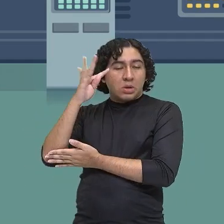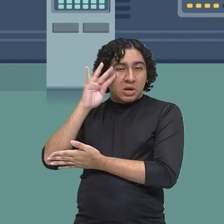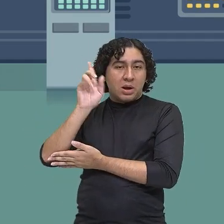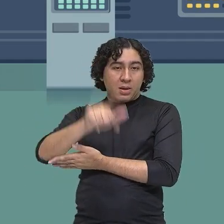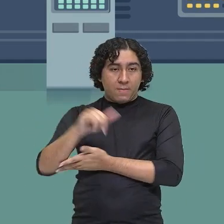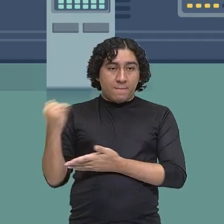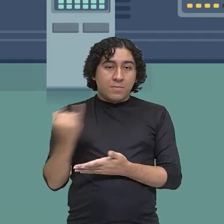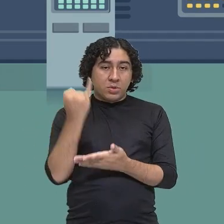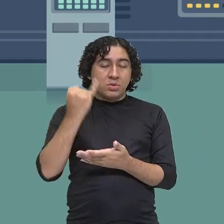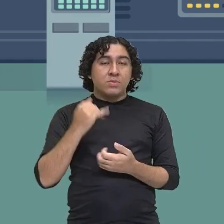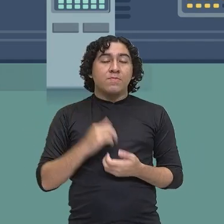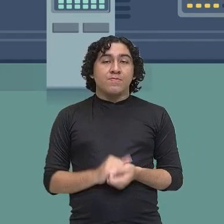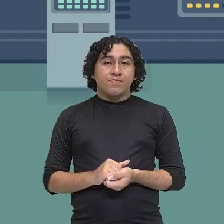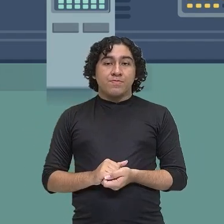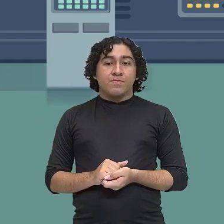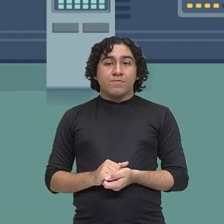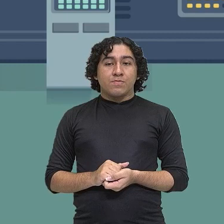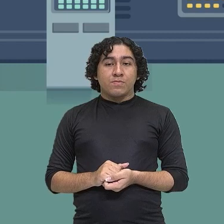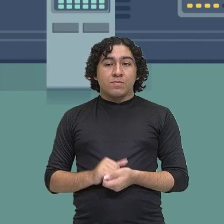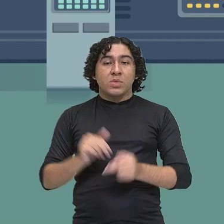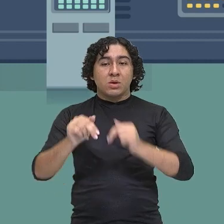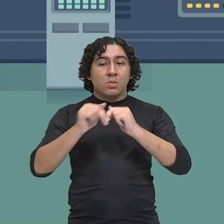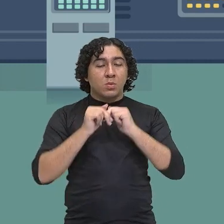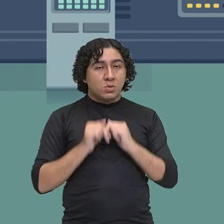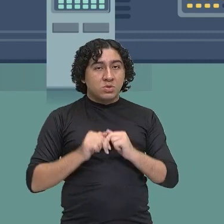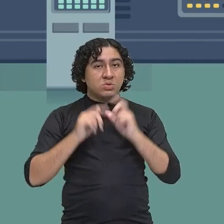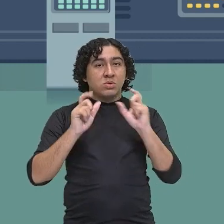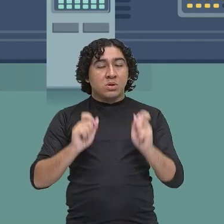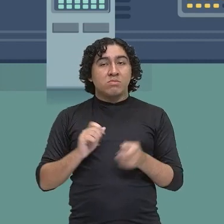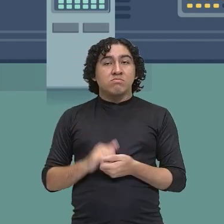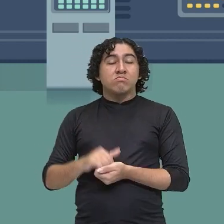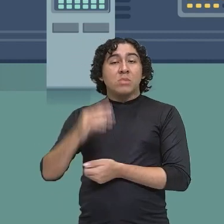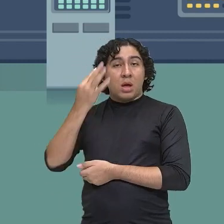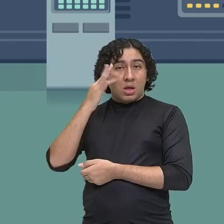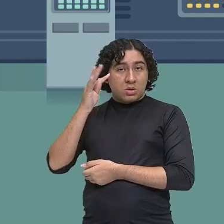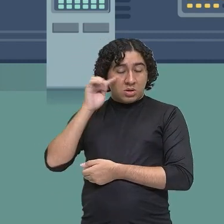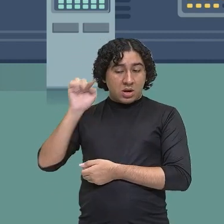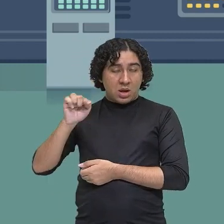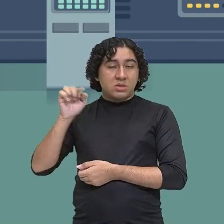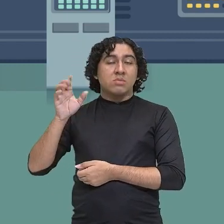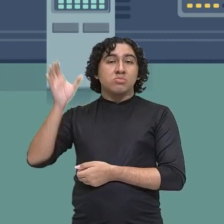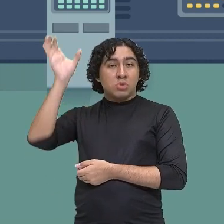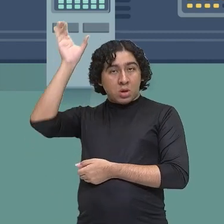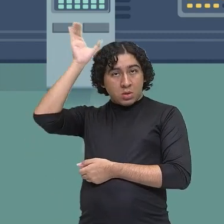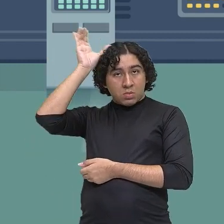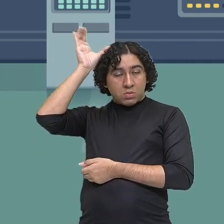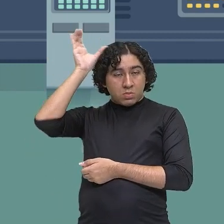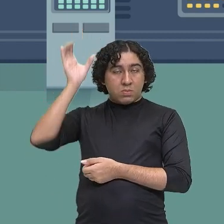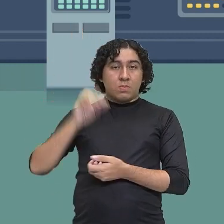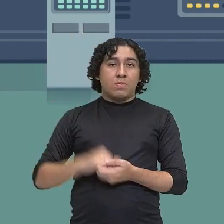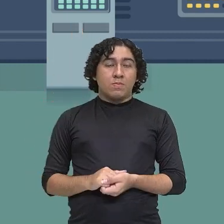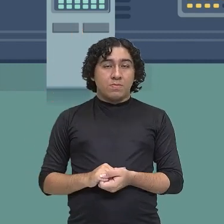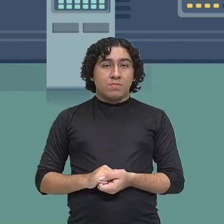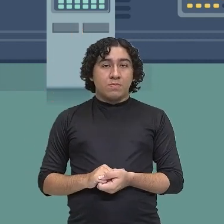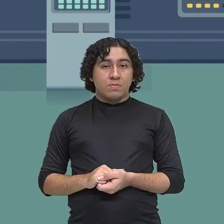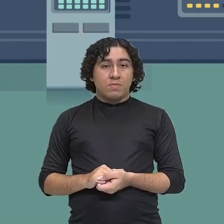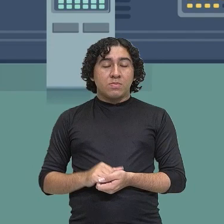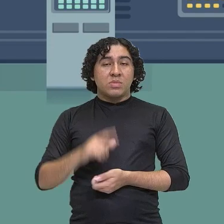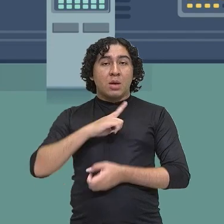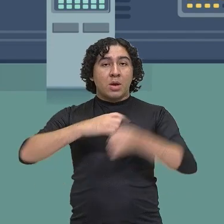importantes. E como no caso da teoria de Newton, como vocês viram também, quando